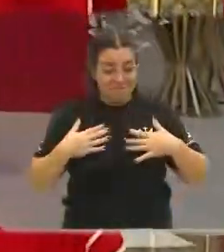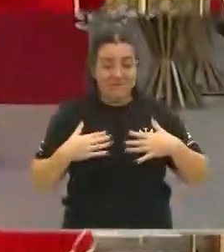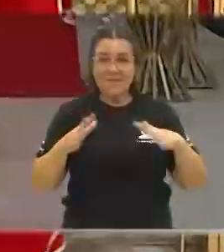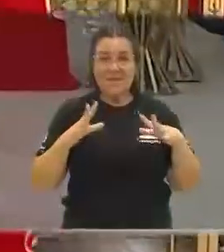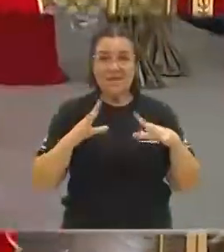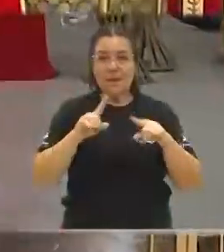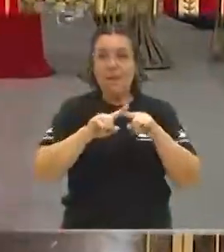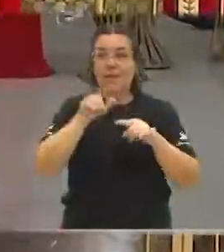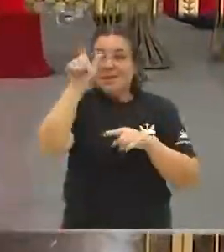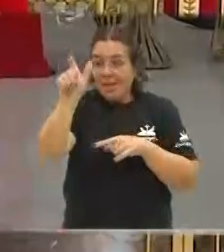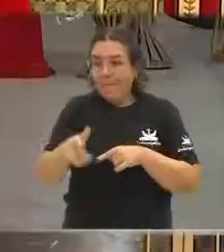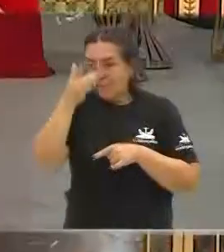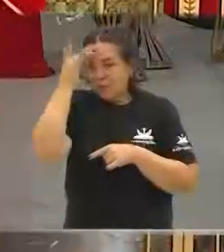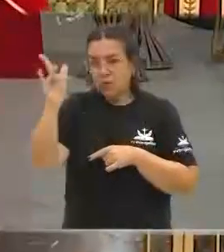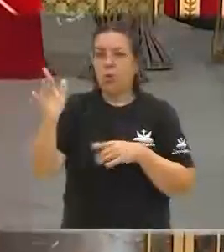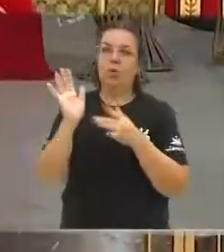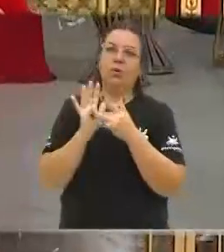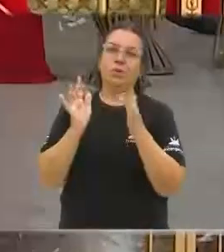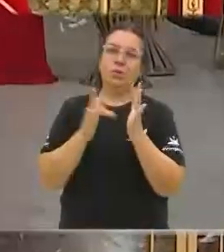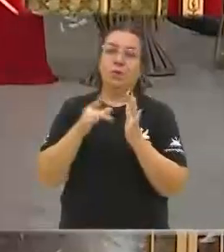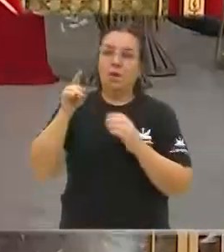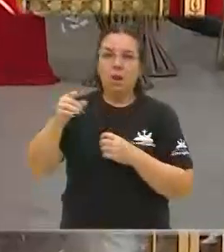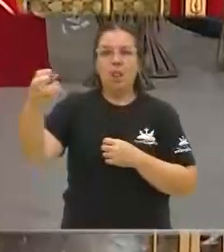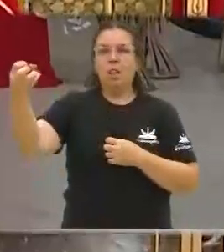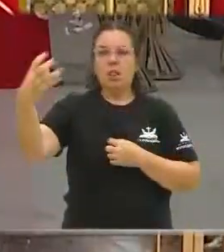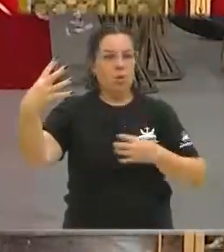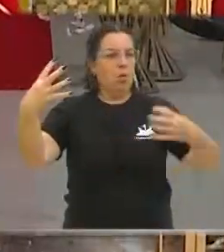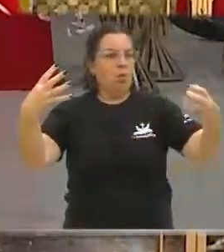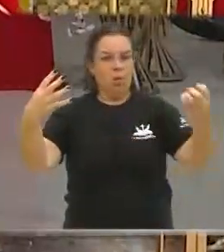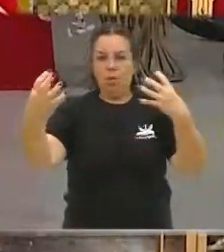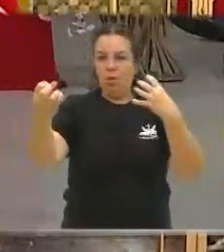uma pessoa que ilumina